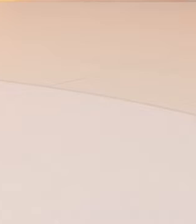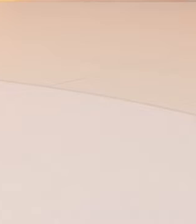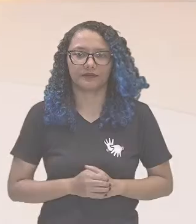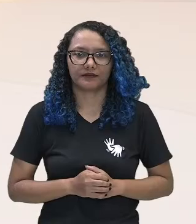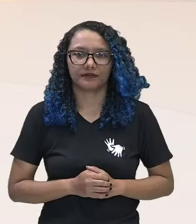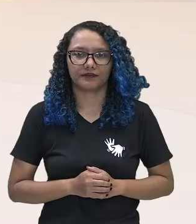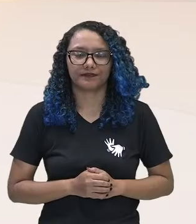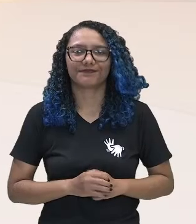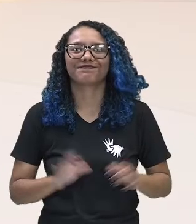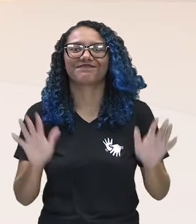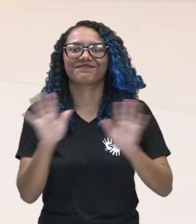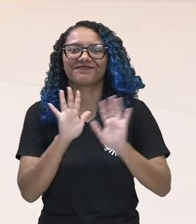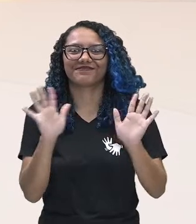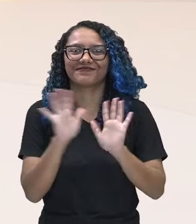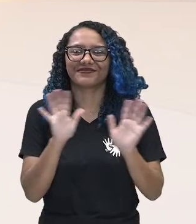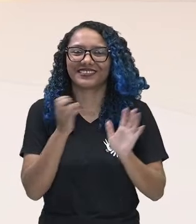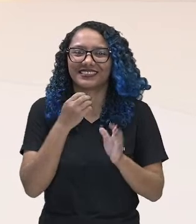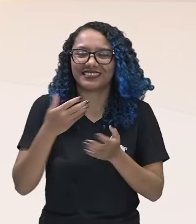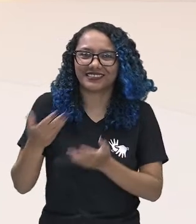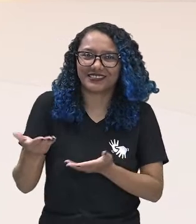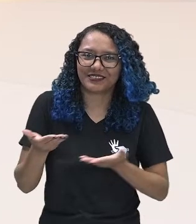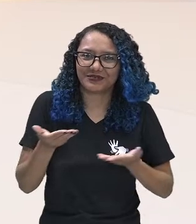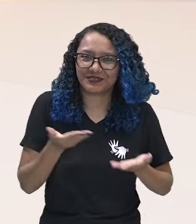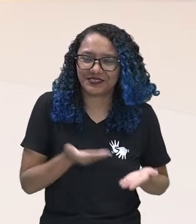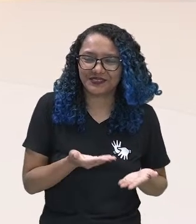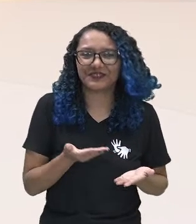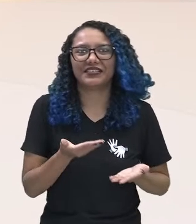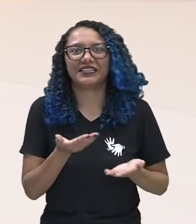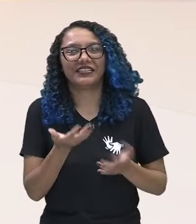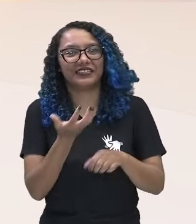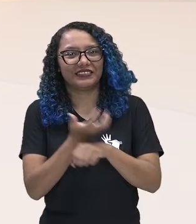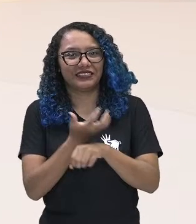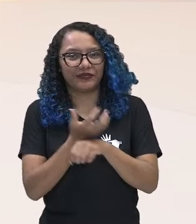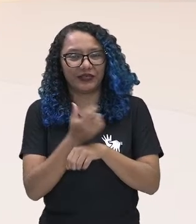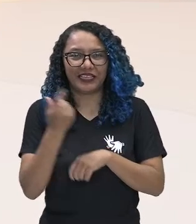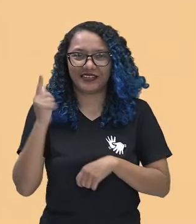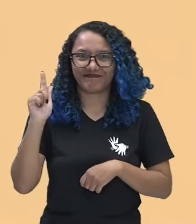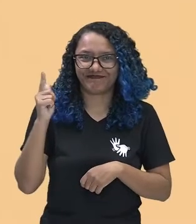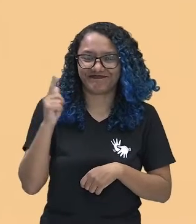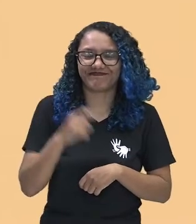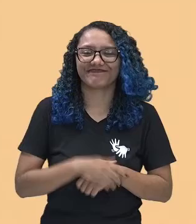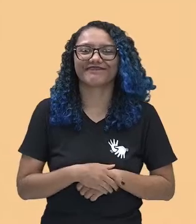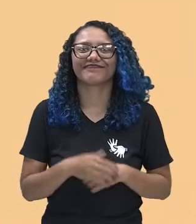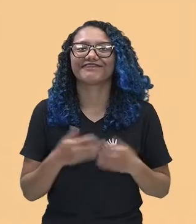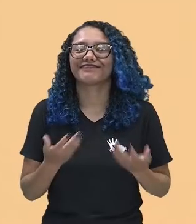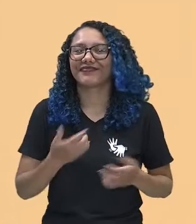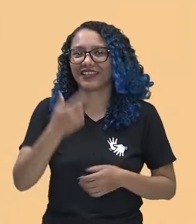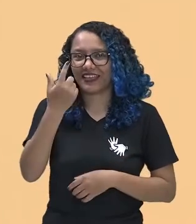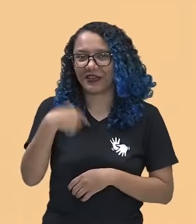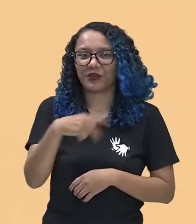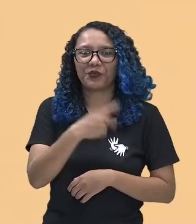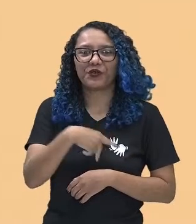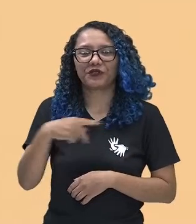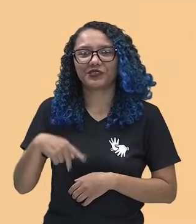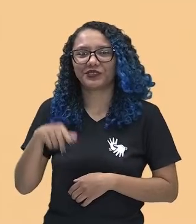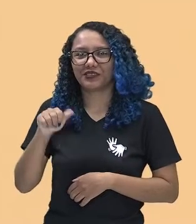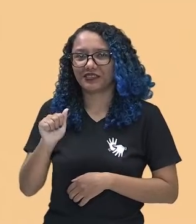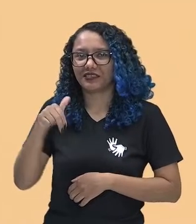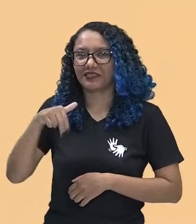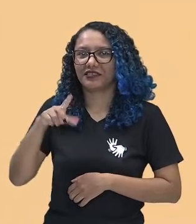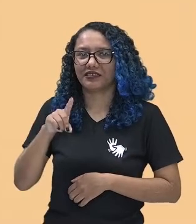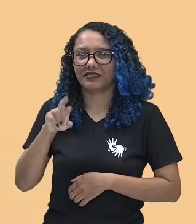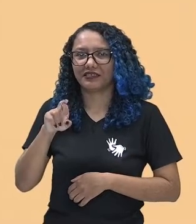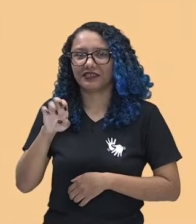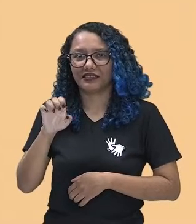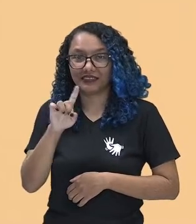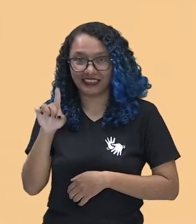Olá, tudo bem com vocês? Sejam todos bem-vindos ao componente curricular de Geografia. Sou a professora Andresa